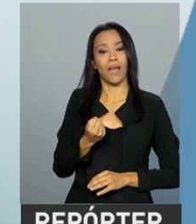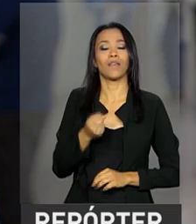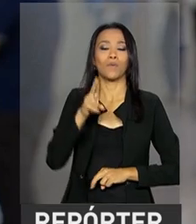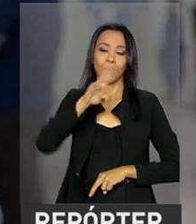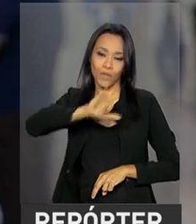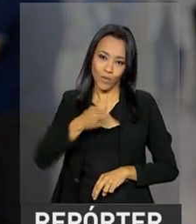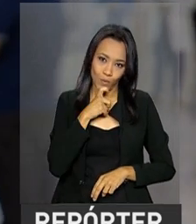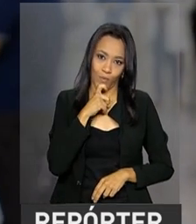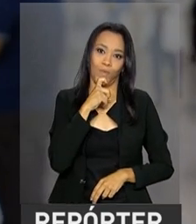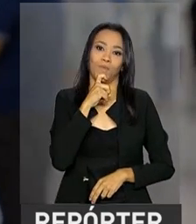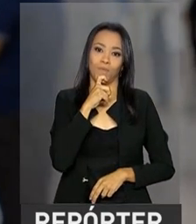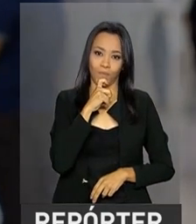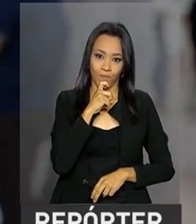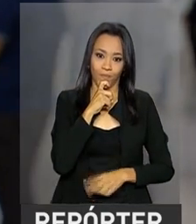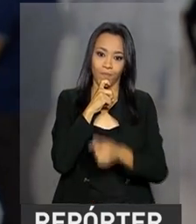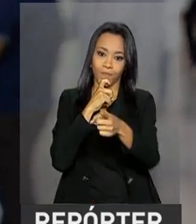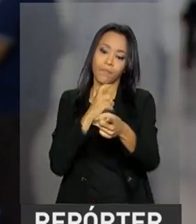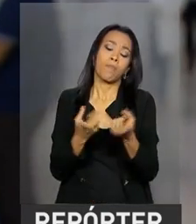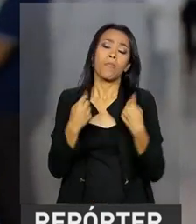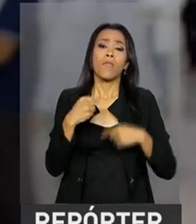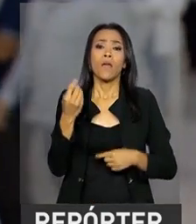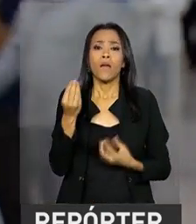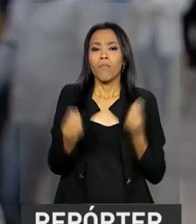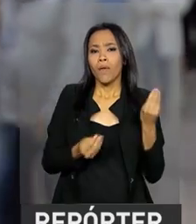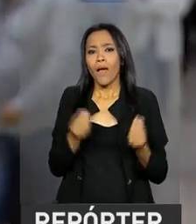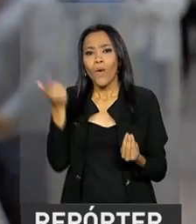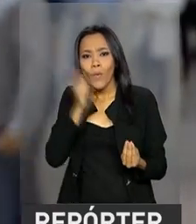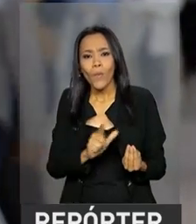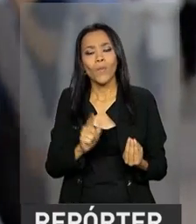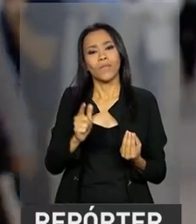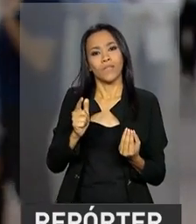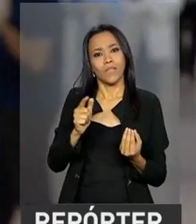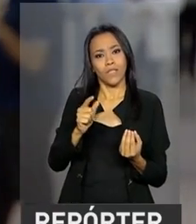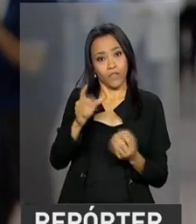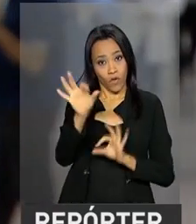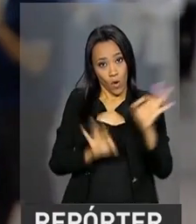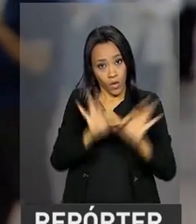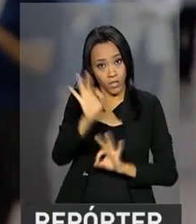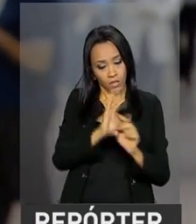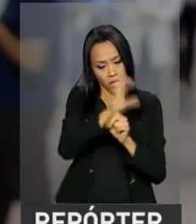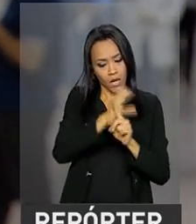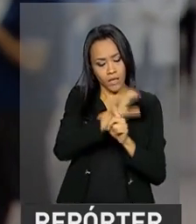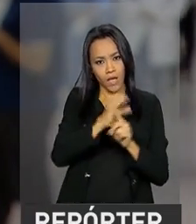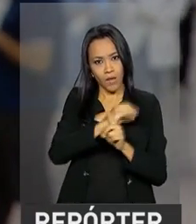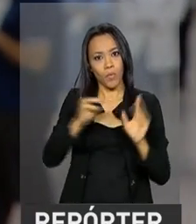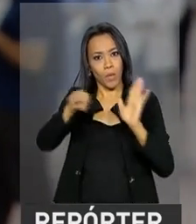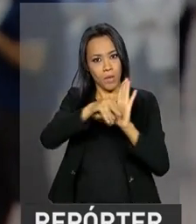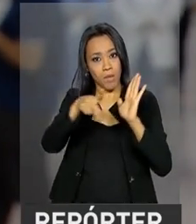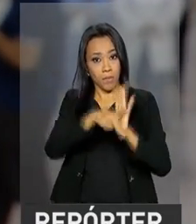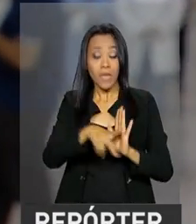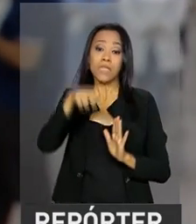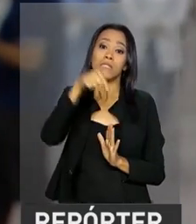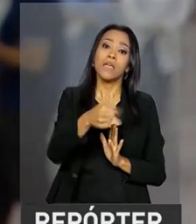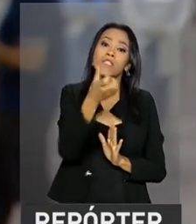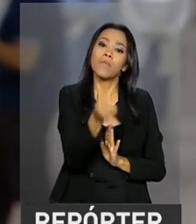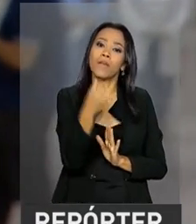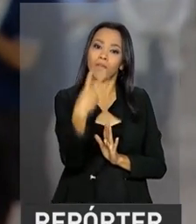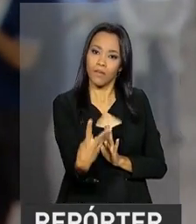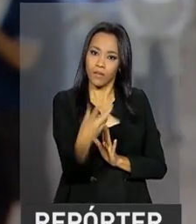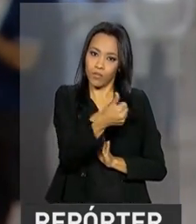julho para poder se beneficiar desse modelo simplificado que foi autorizado para medida provisória 763 de